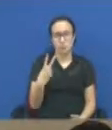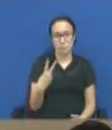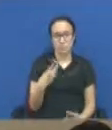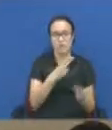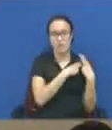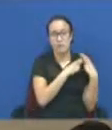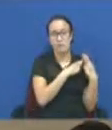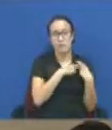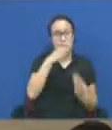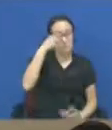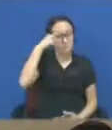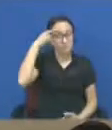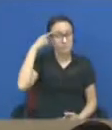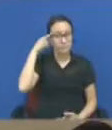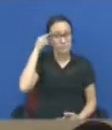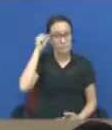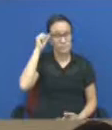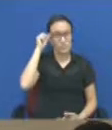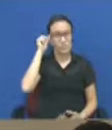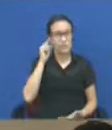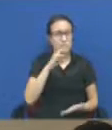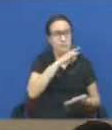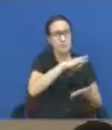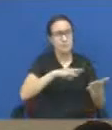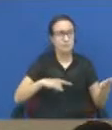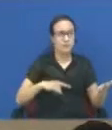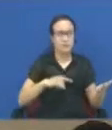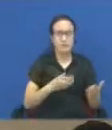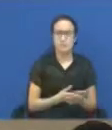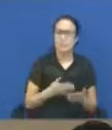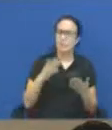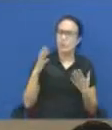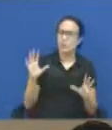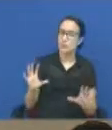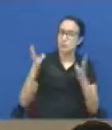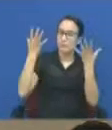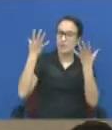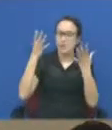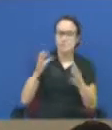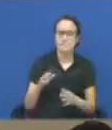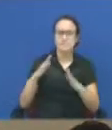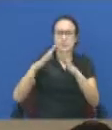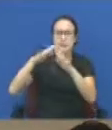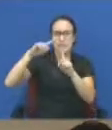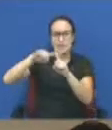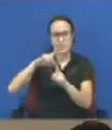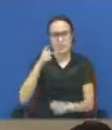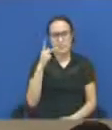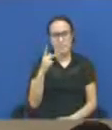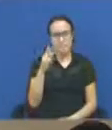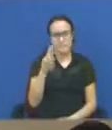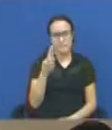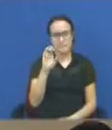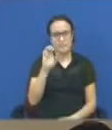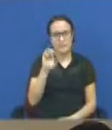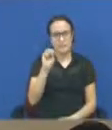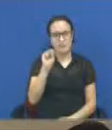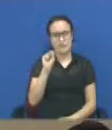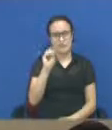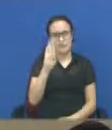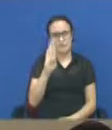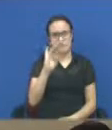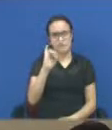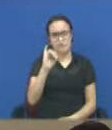Júlio. Moção de congratulações à Igreja Presbiteriana do Brasil pelos 155 anos de existência